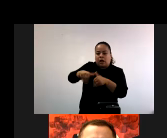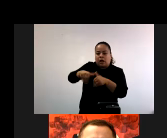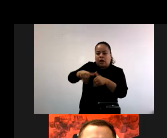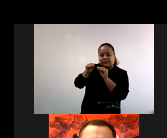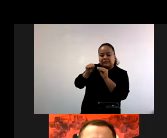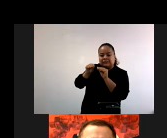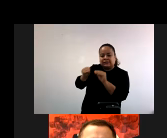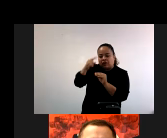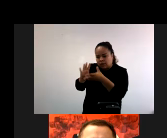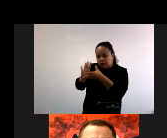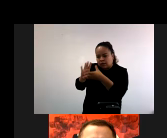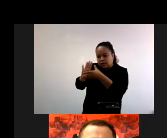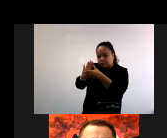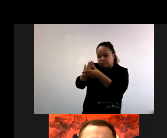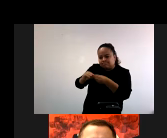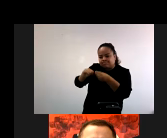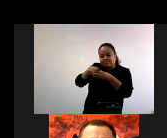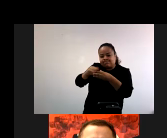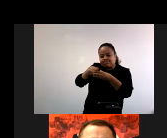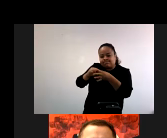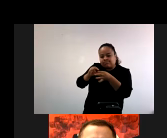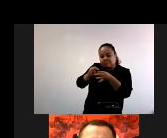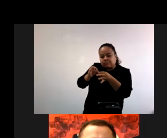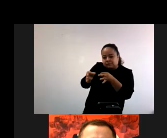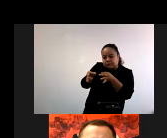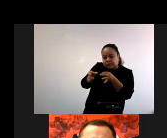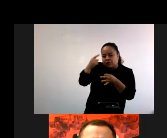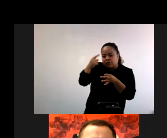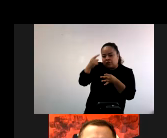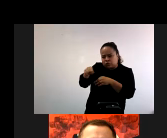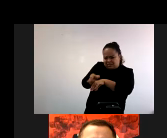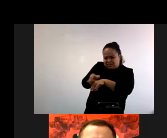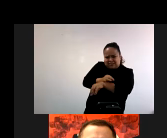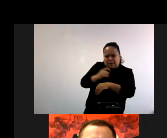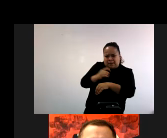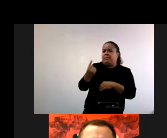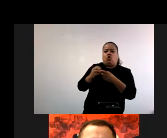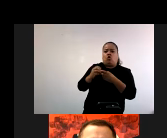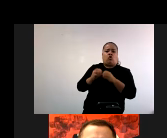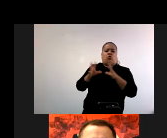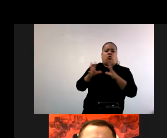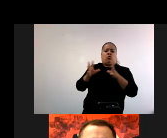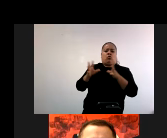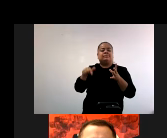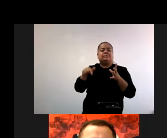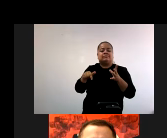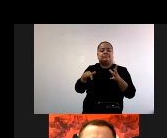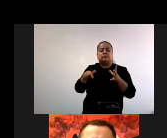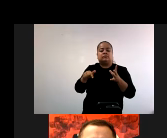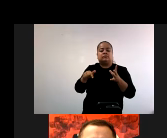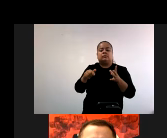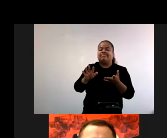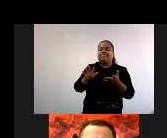capacitar o pessoal da saúde que nos lugares onde tem mais casos, que são as clínicas de saúde sexual,